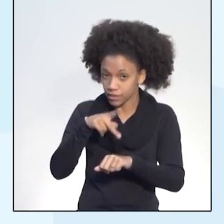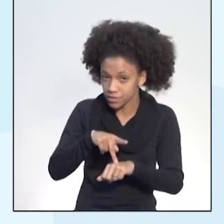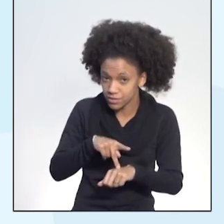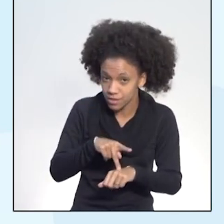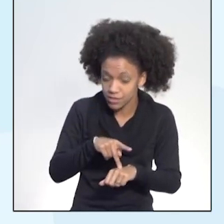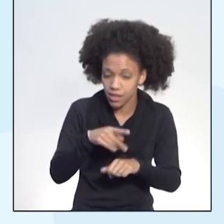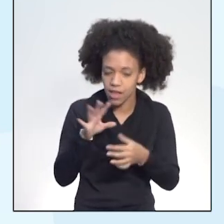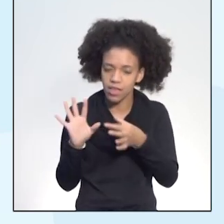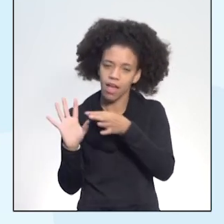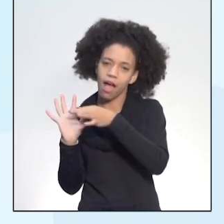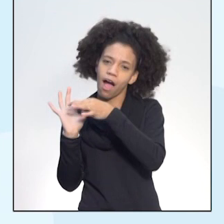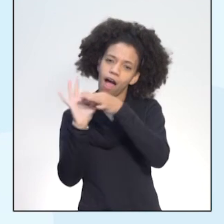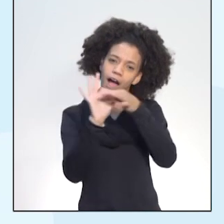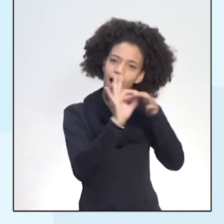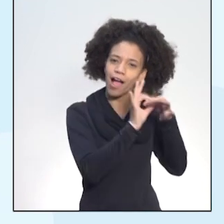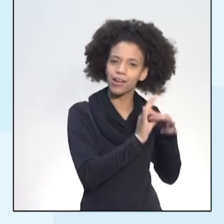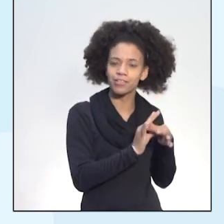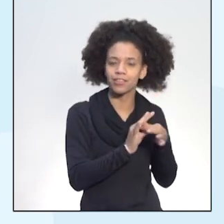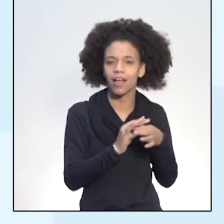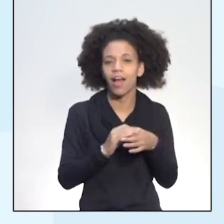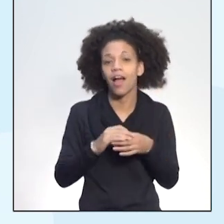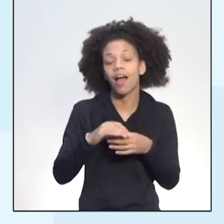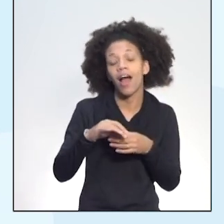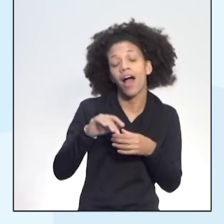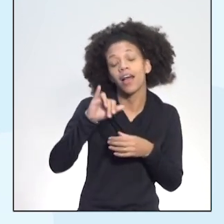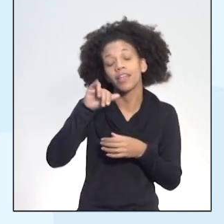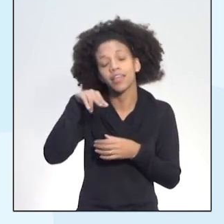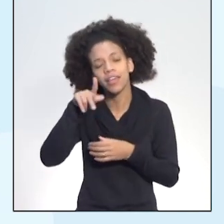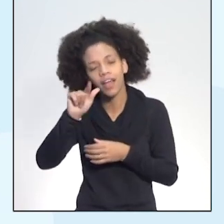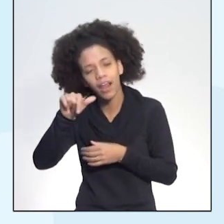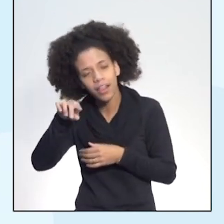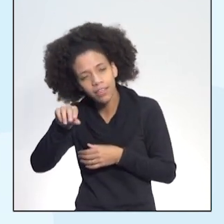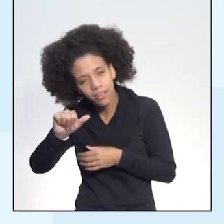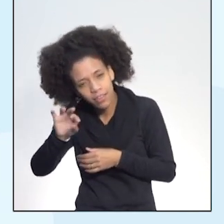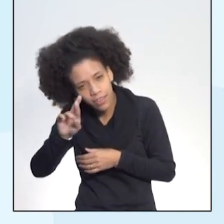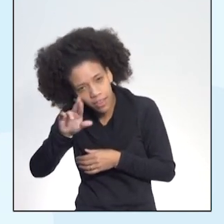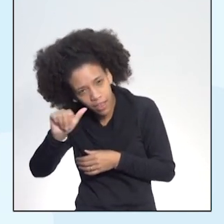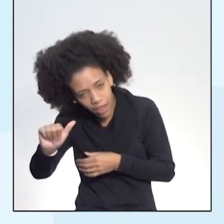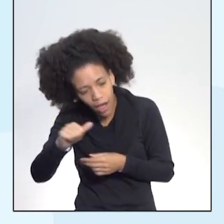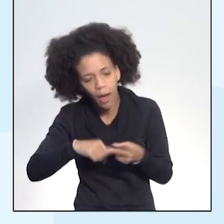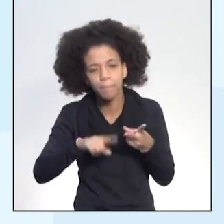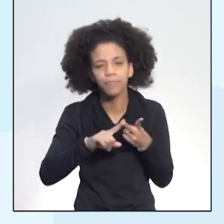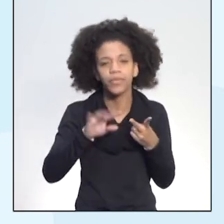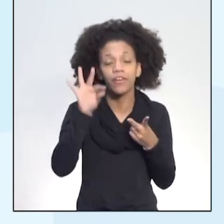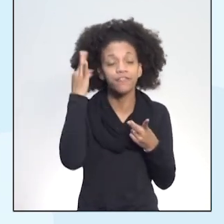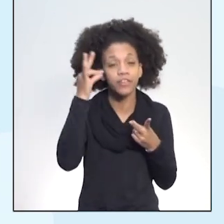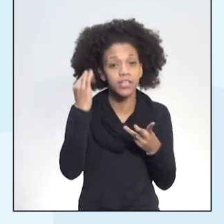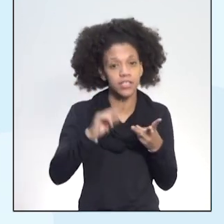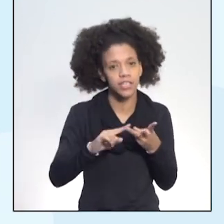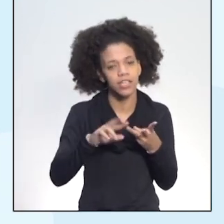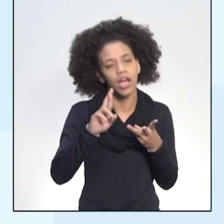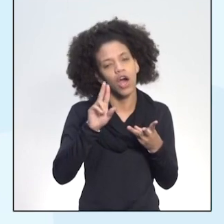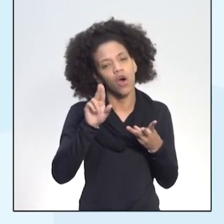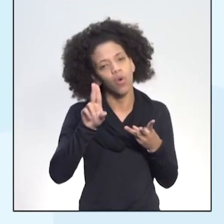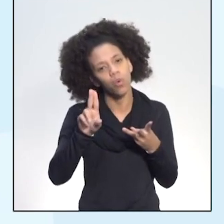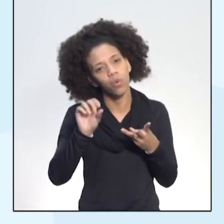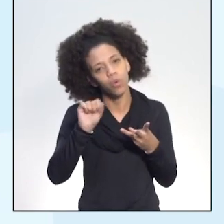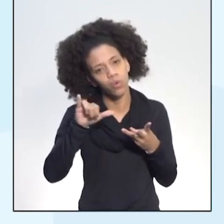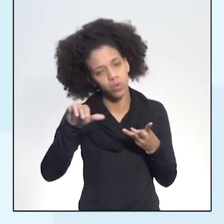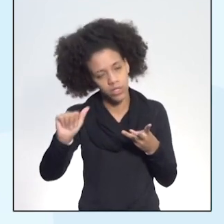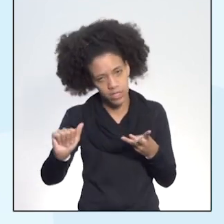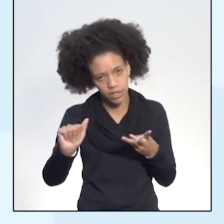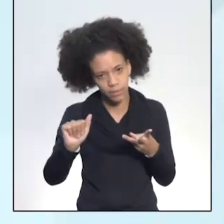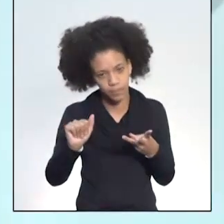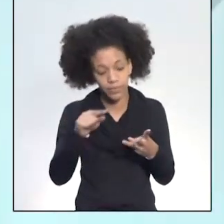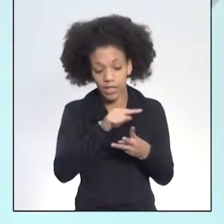estavam aliados à Inglaterra, à França e à Rússia, ok? Foram